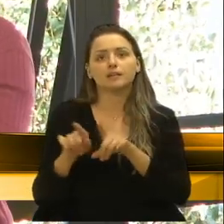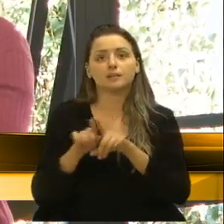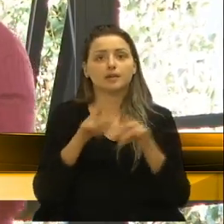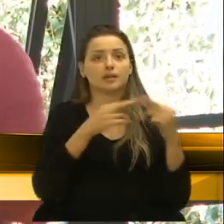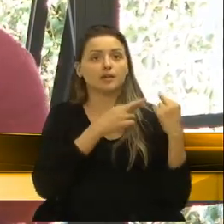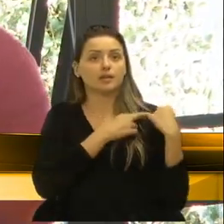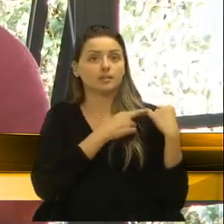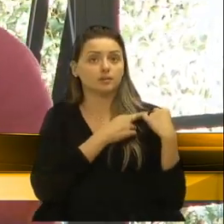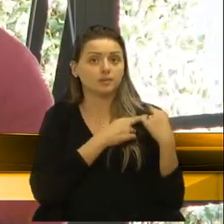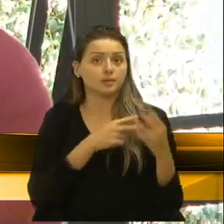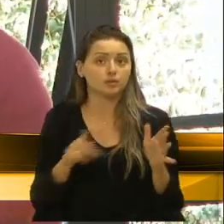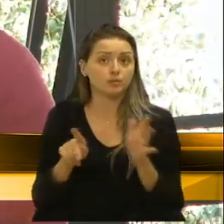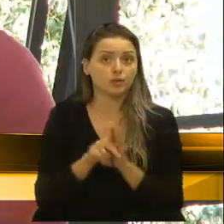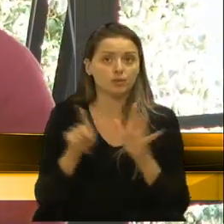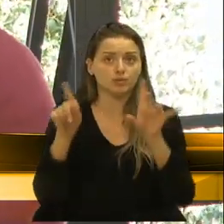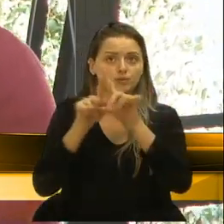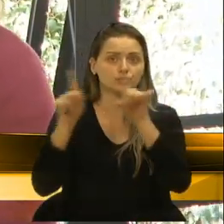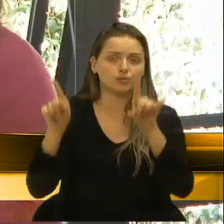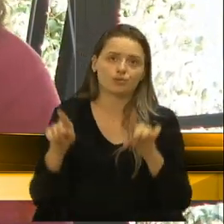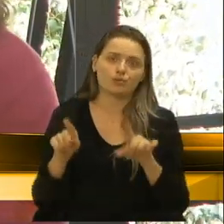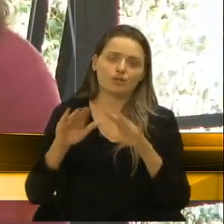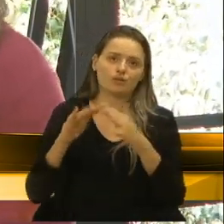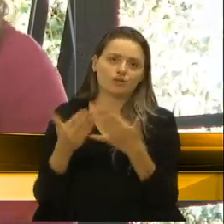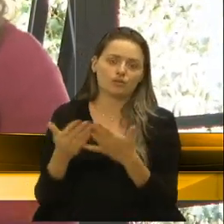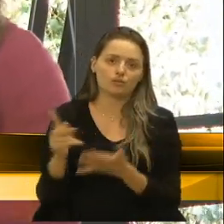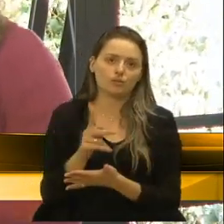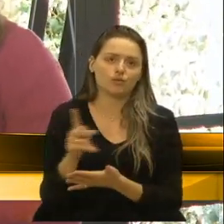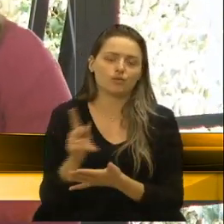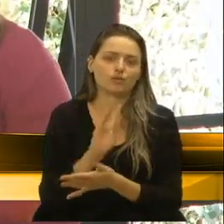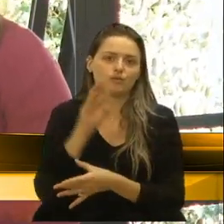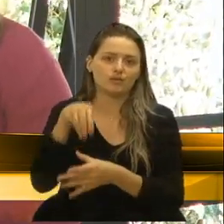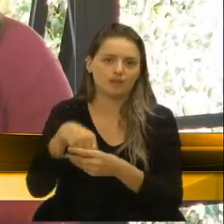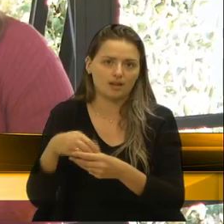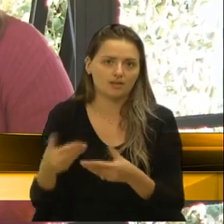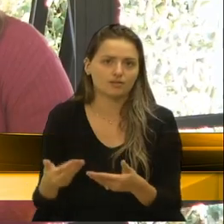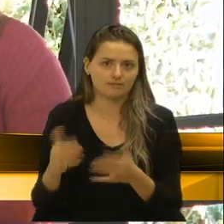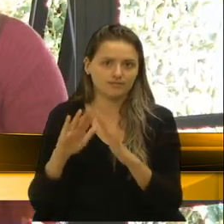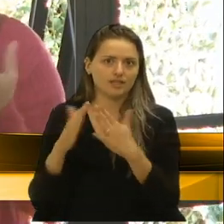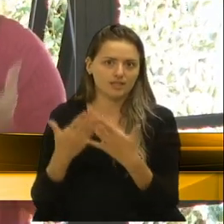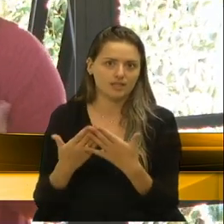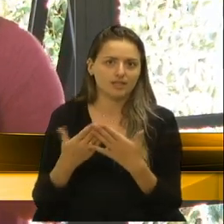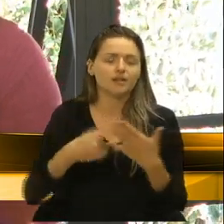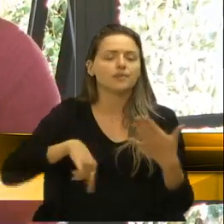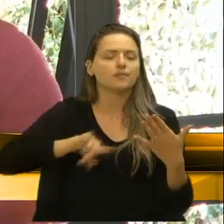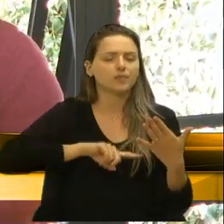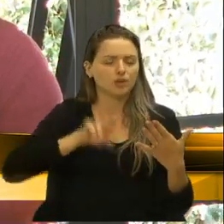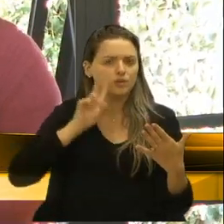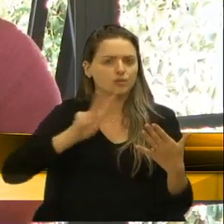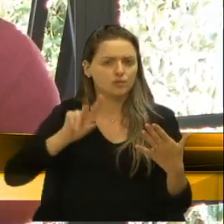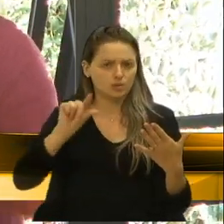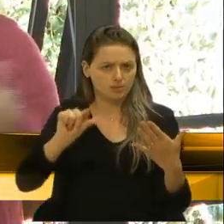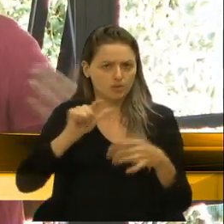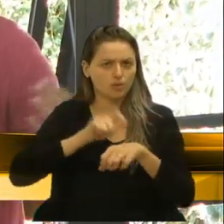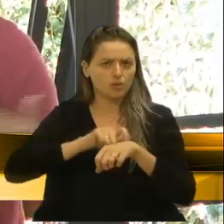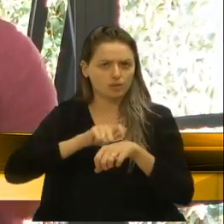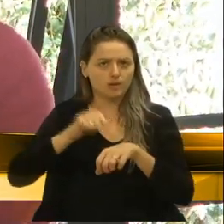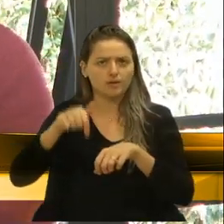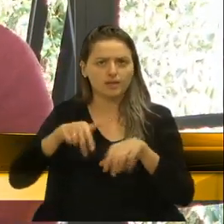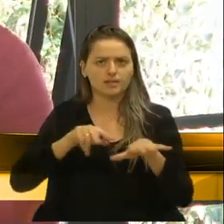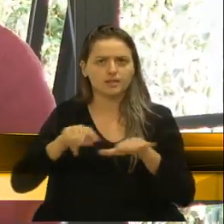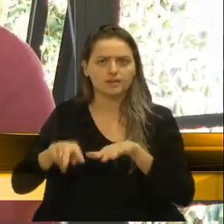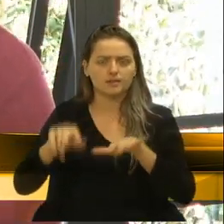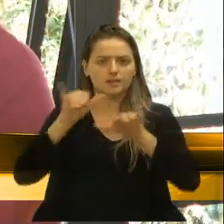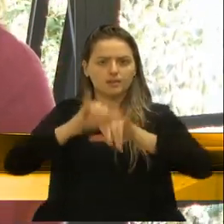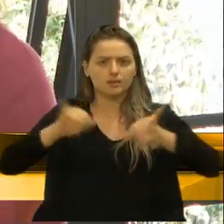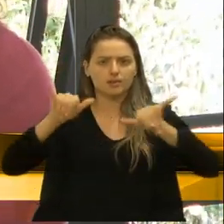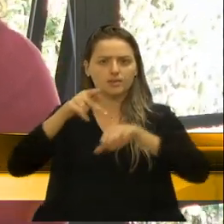parte dos funcionários, dos professores que estão ali cuidando. A gente viu agora, há pouco tempo, essa semana, a notícia de